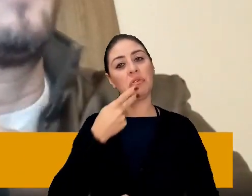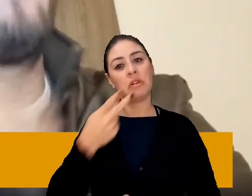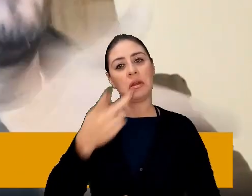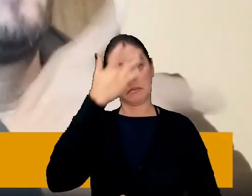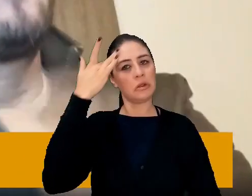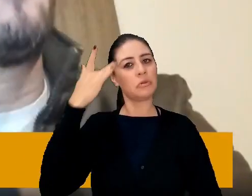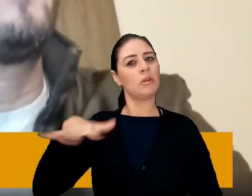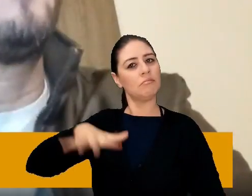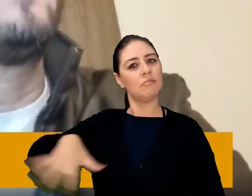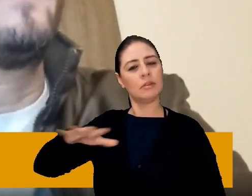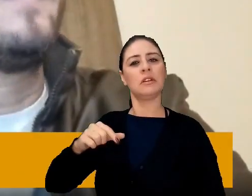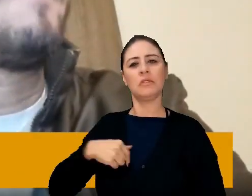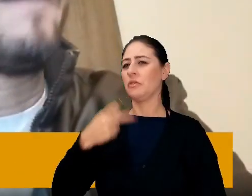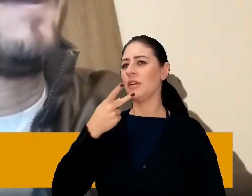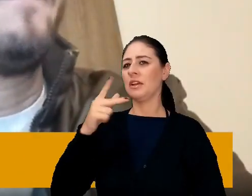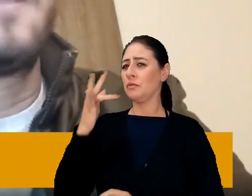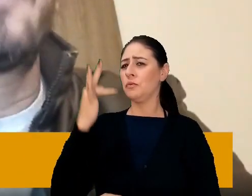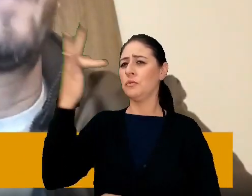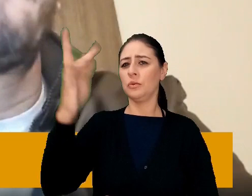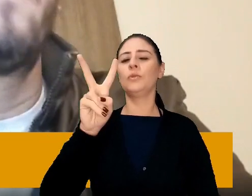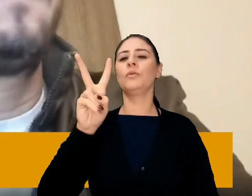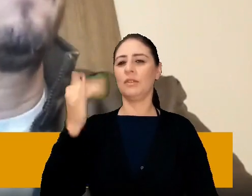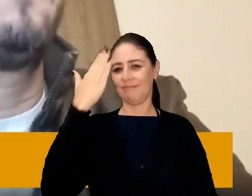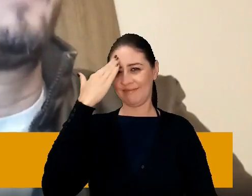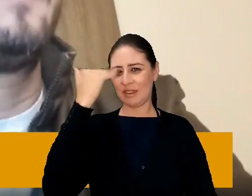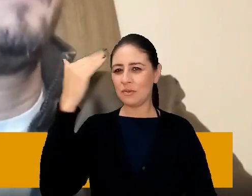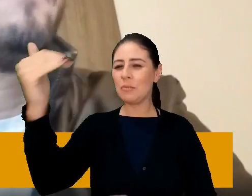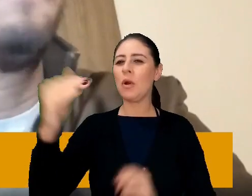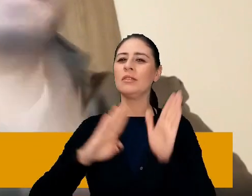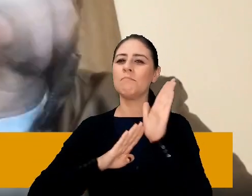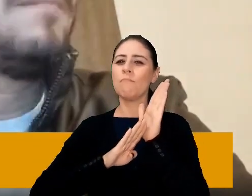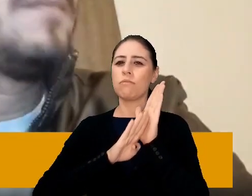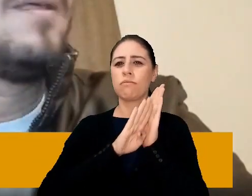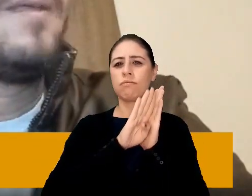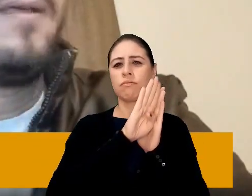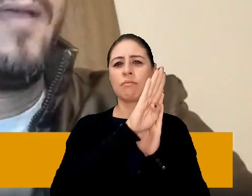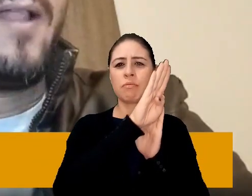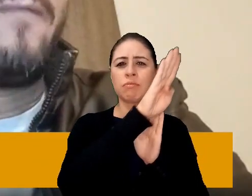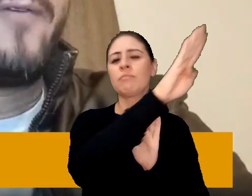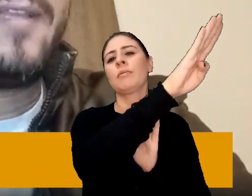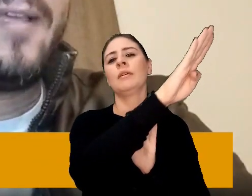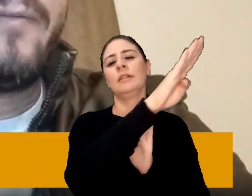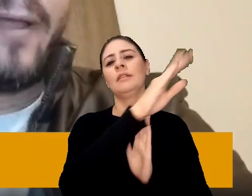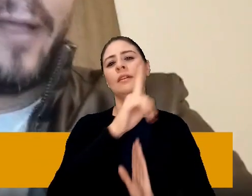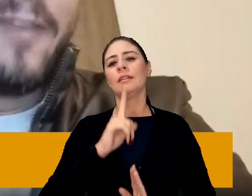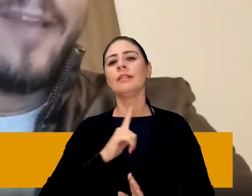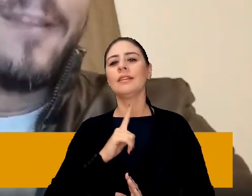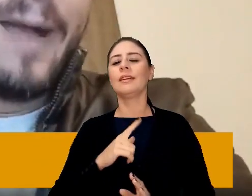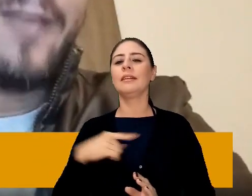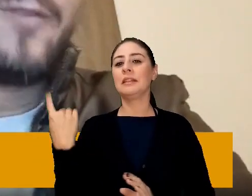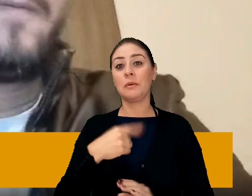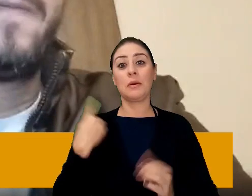eu até falei pro pessoal, olha, a Camila, ela vai se tornar muito, assim, ela vai conseguir cada vez